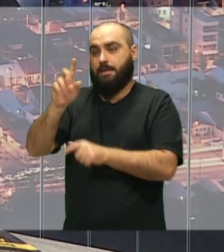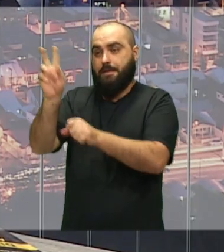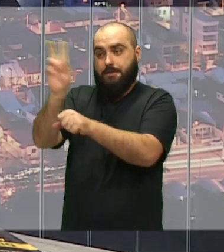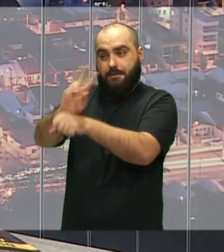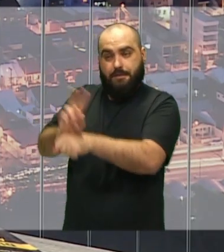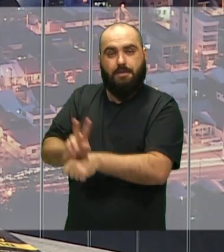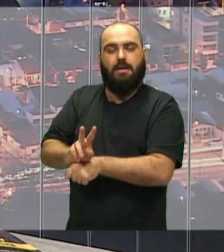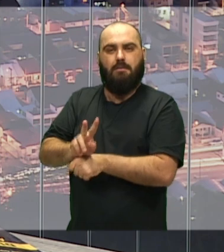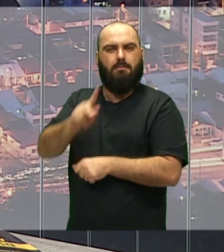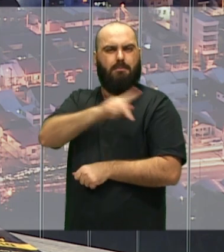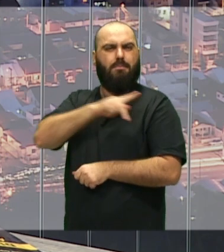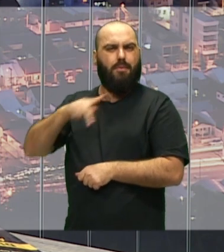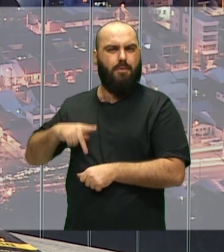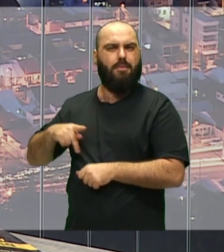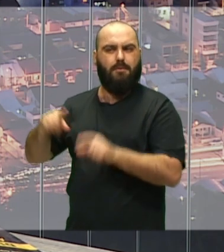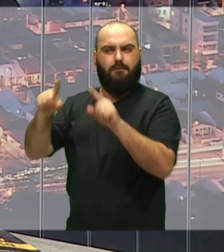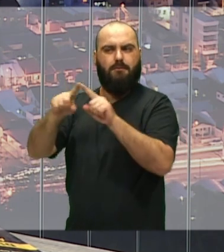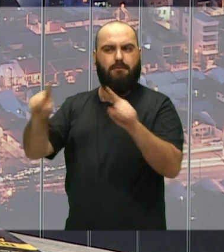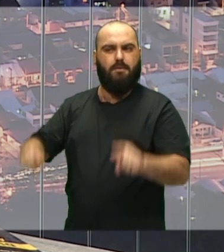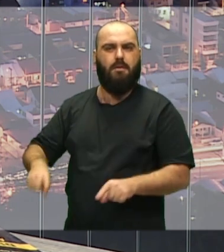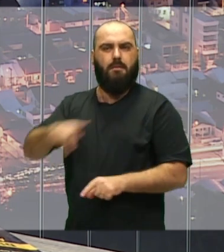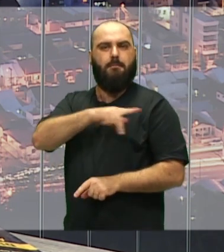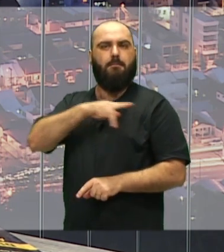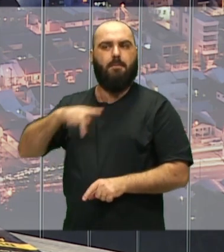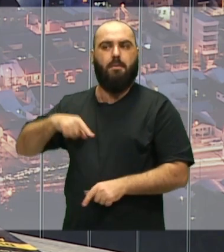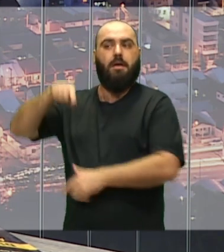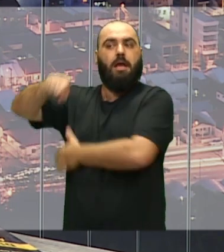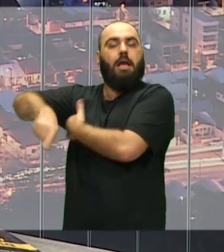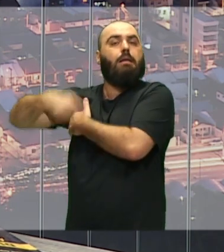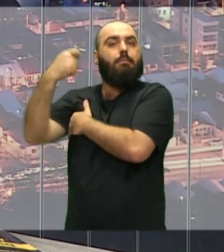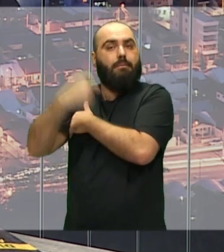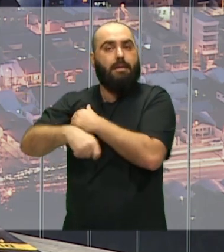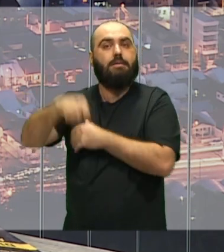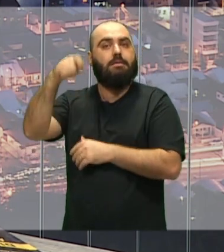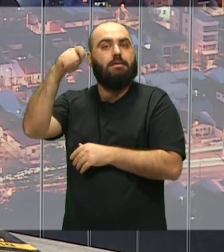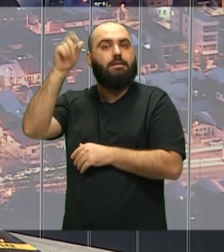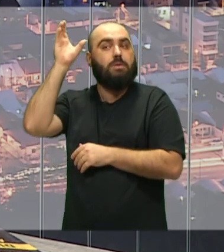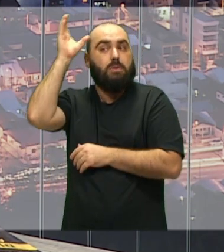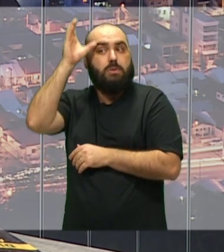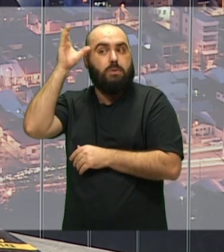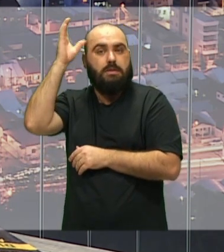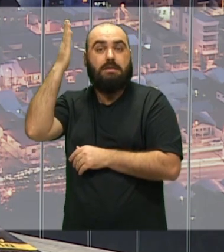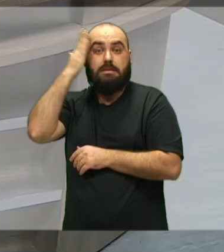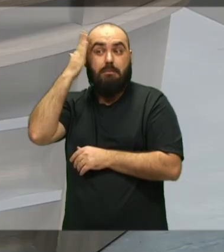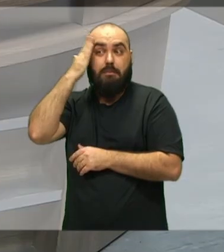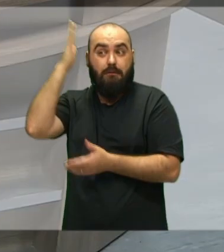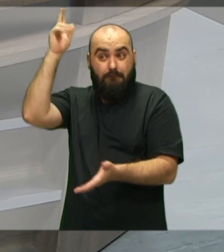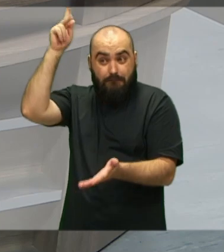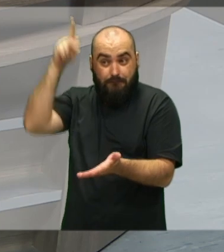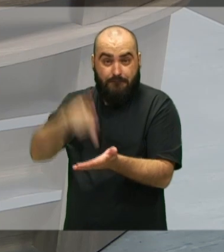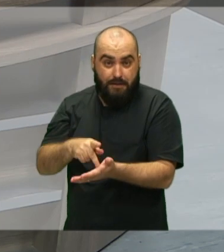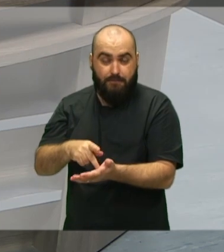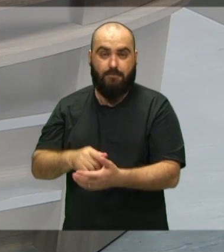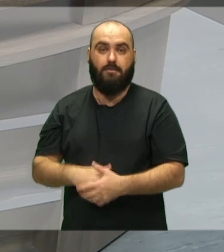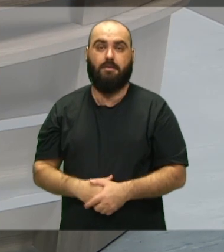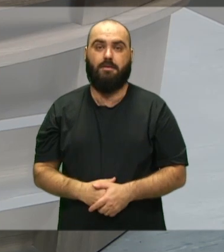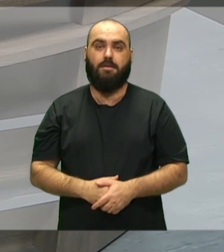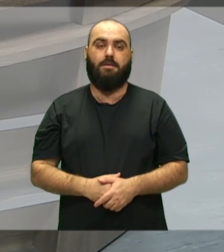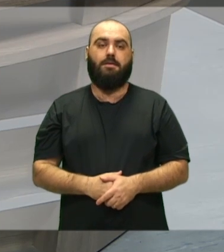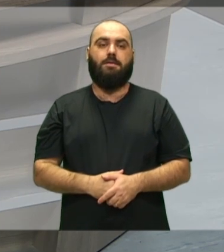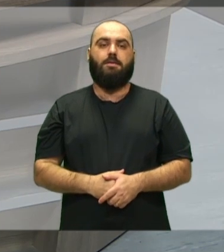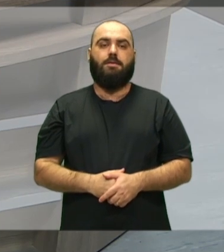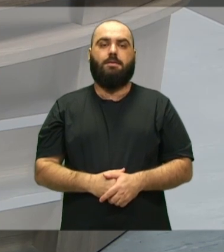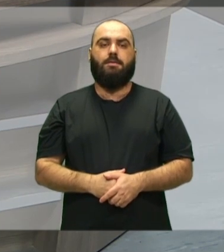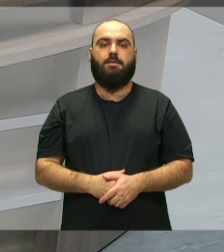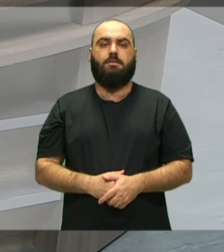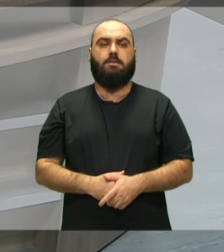fiscalizador saber ter essa consciência do que é o correto e o que não é. Ele pode alegar,